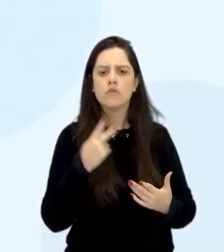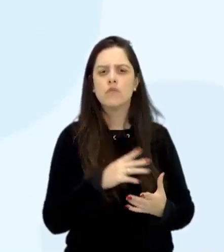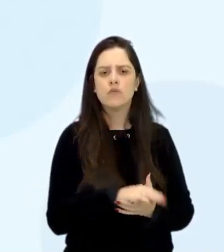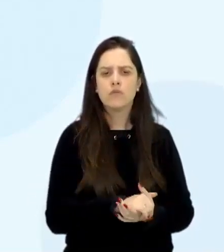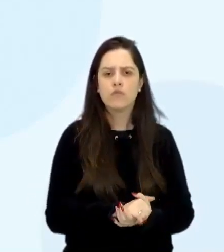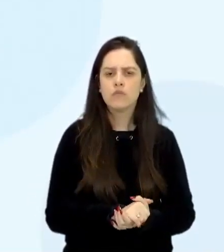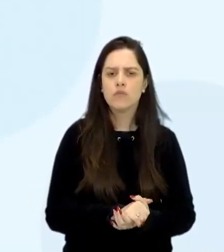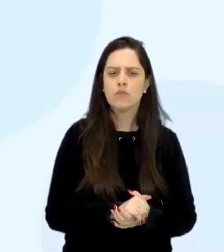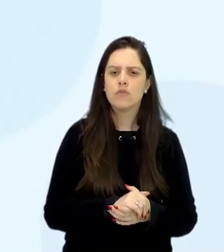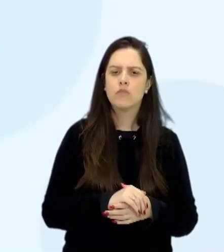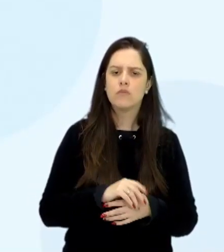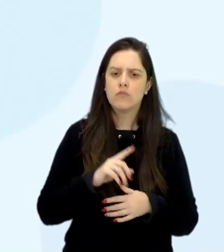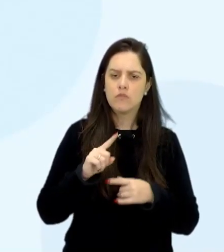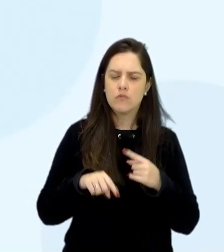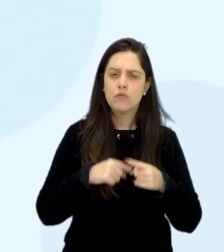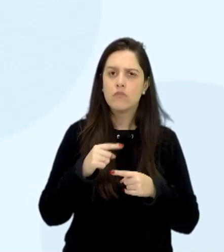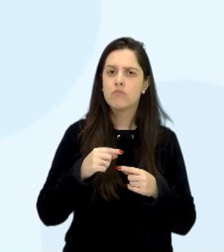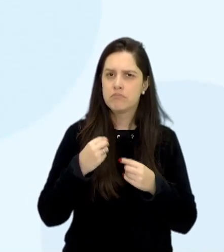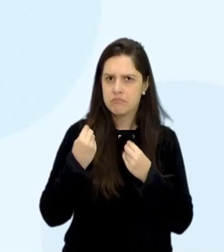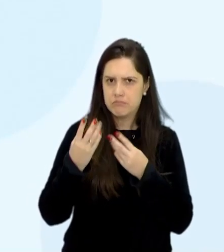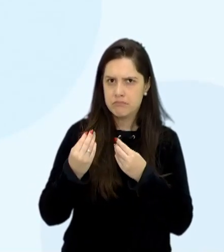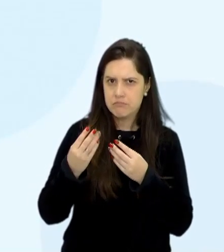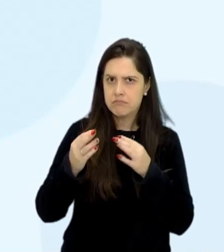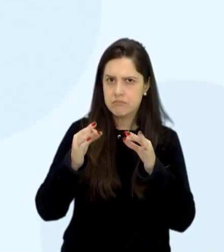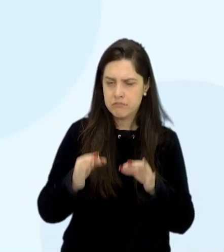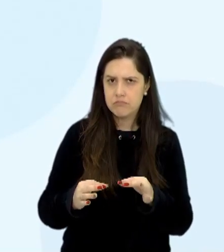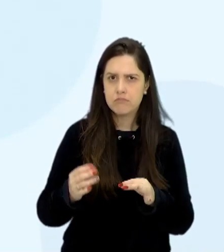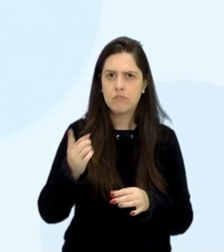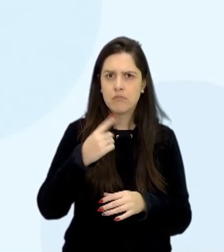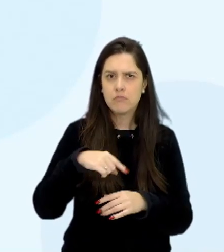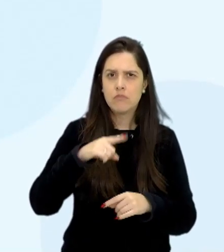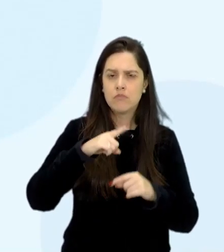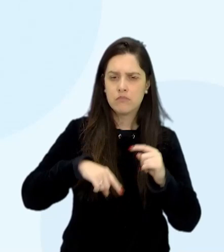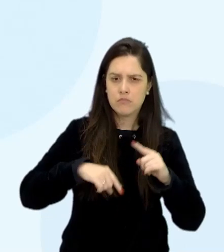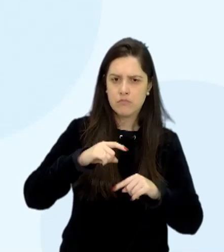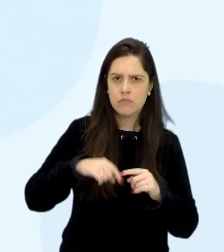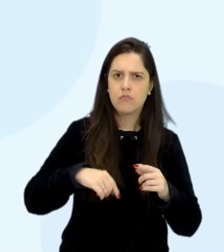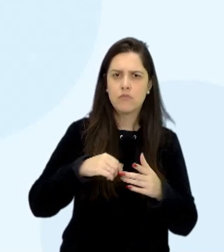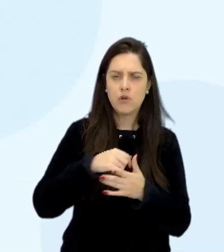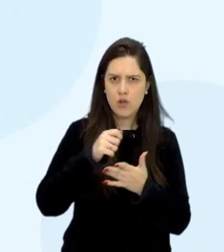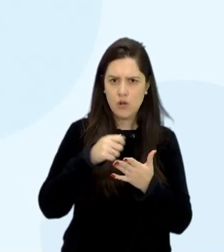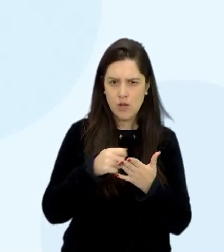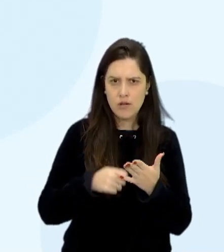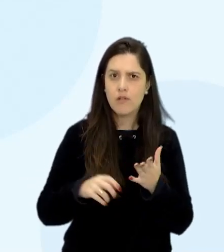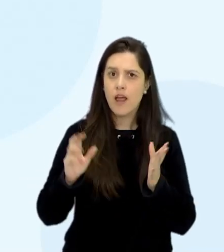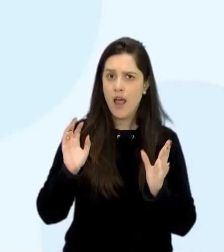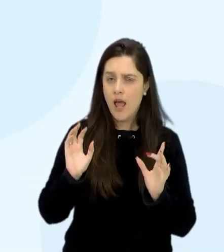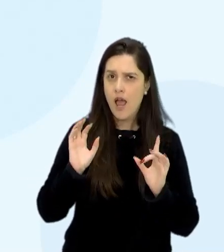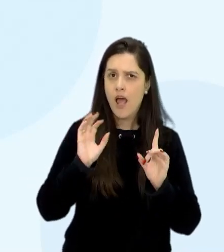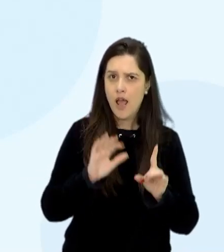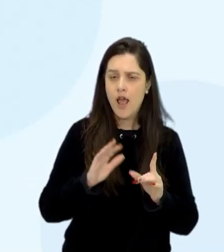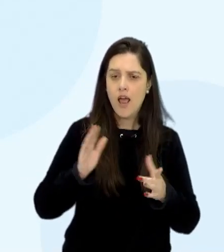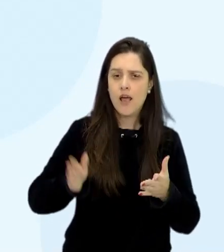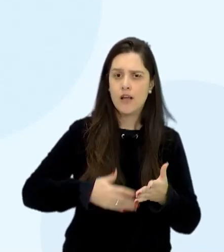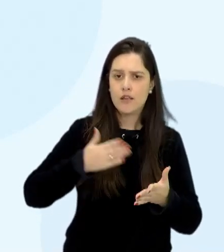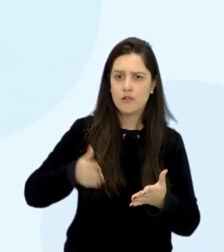Eu coloquei uma animaçãozinha aí, tudo bem? Esse material ele está no caderno Currículo em Ação, na